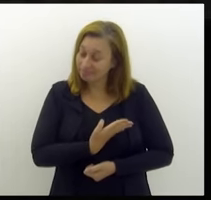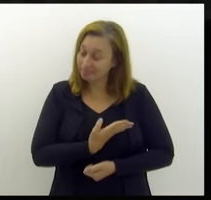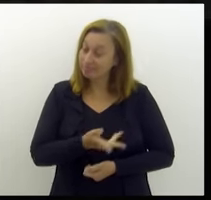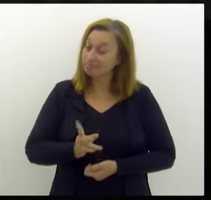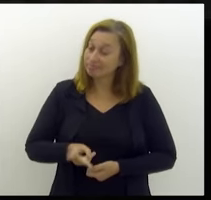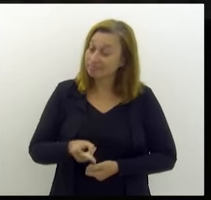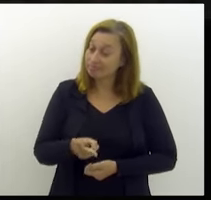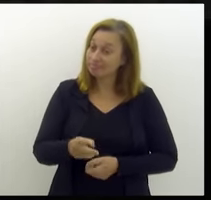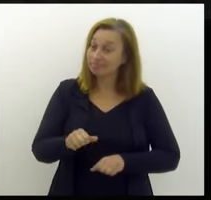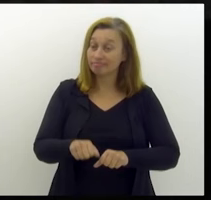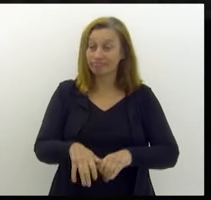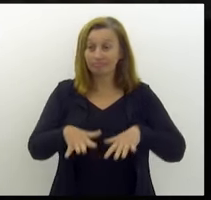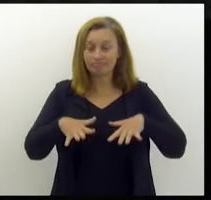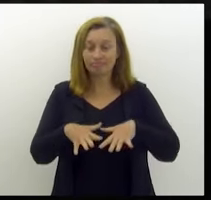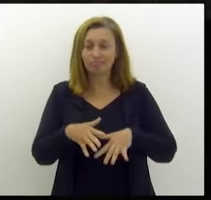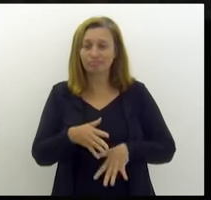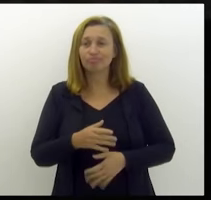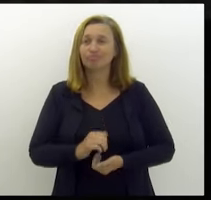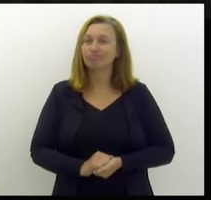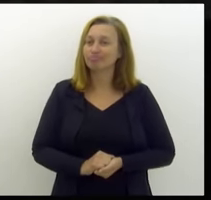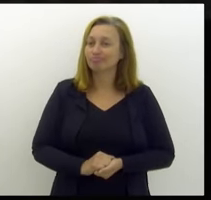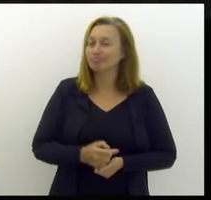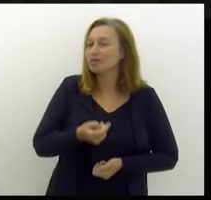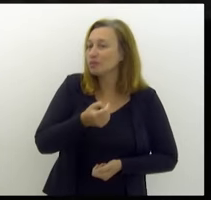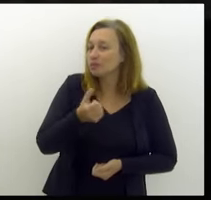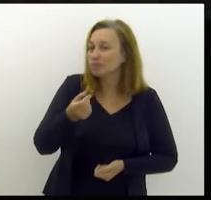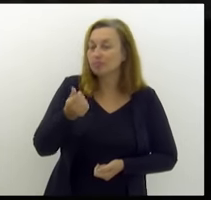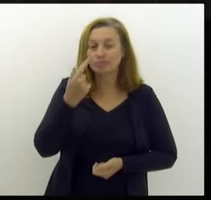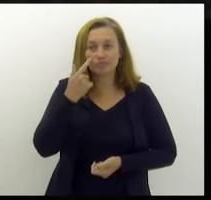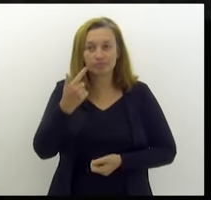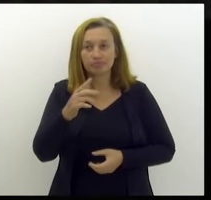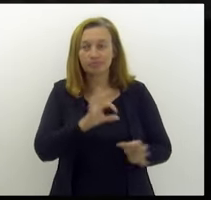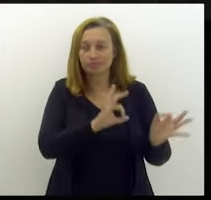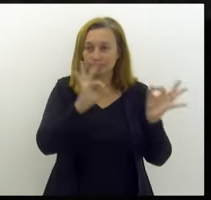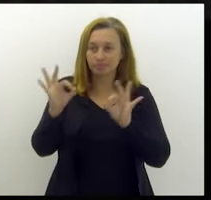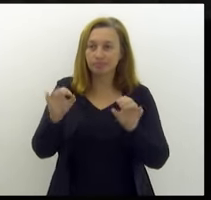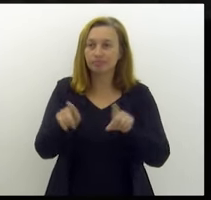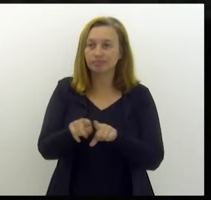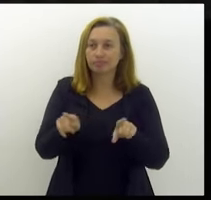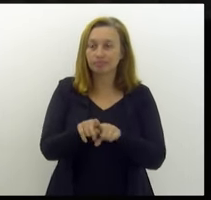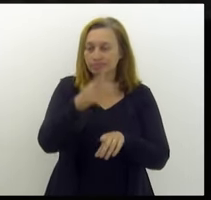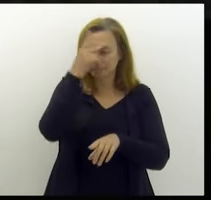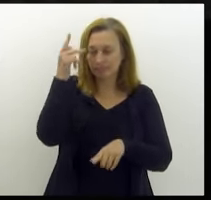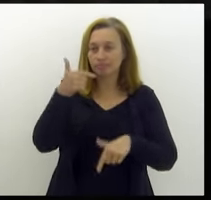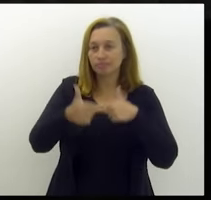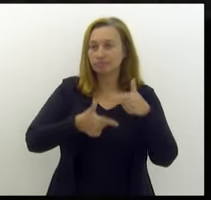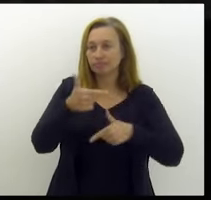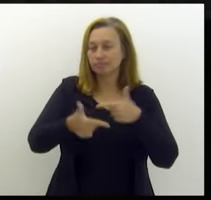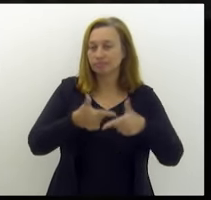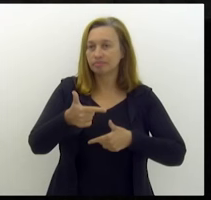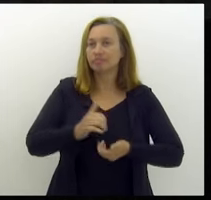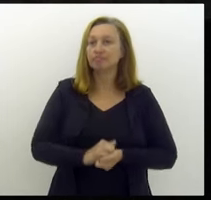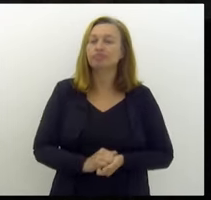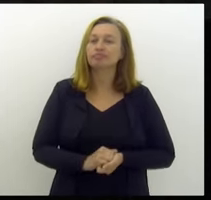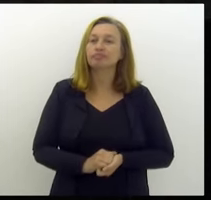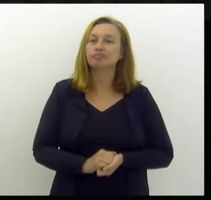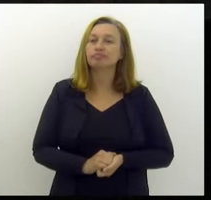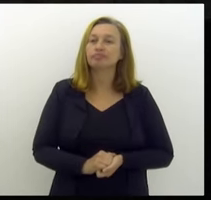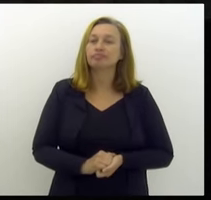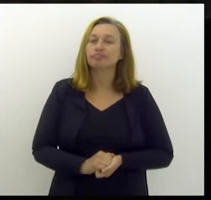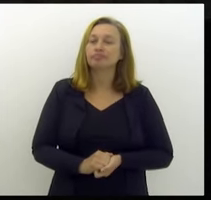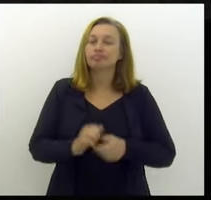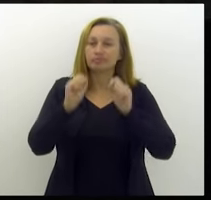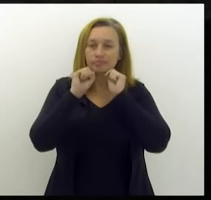nessa casa raríssimos e aqueles que nos assistem também os trabalhadores e as trabalhadoras aqui da da nossa